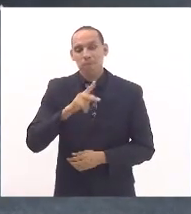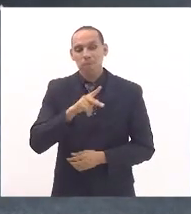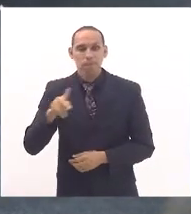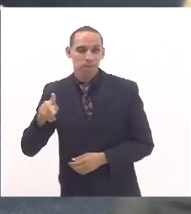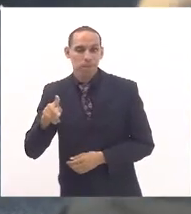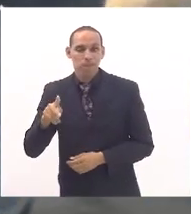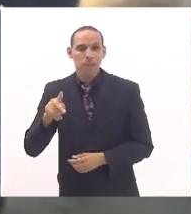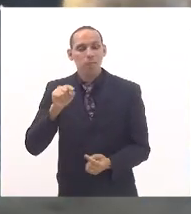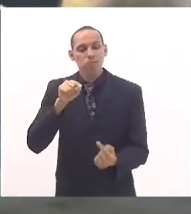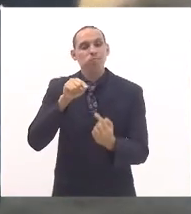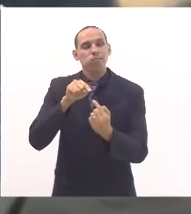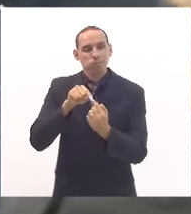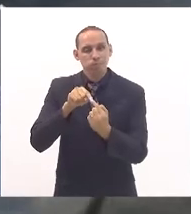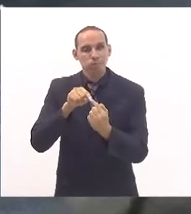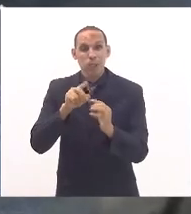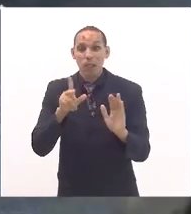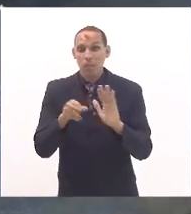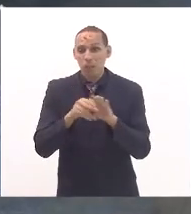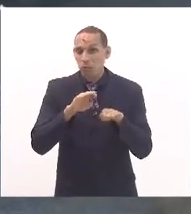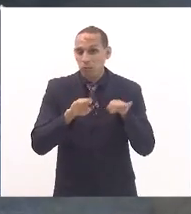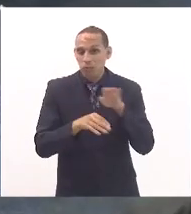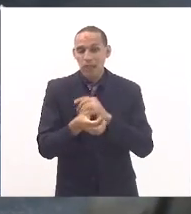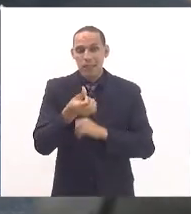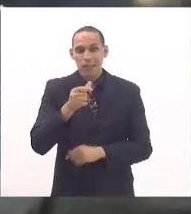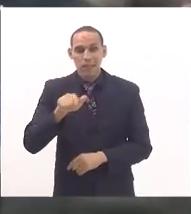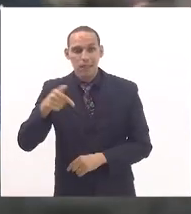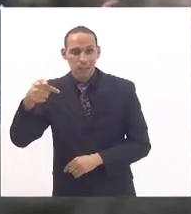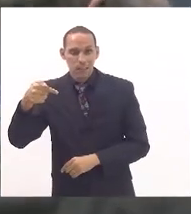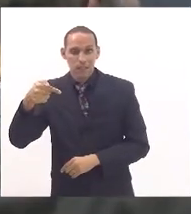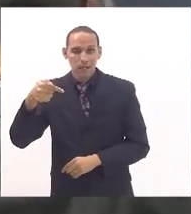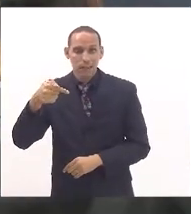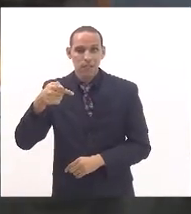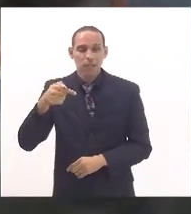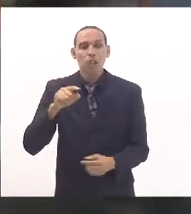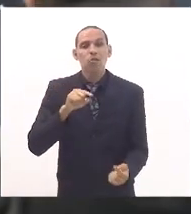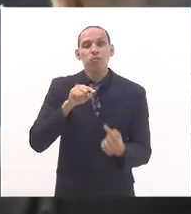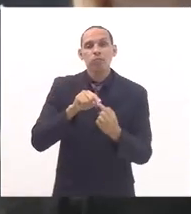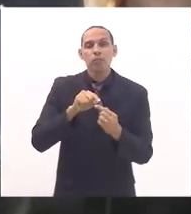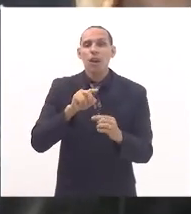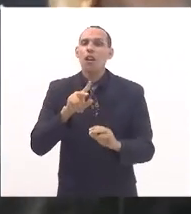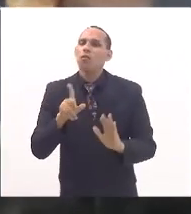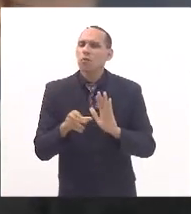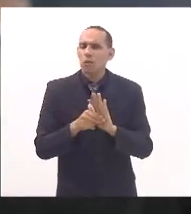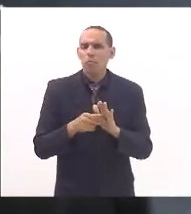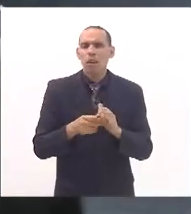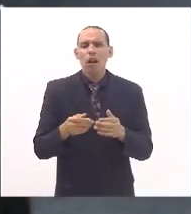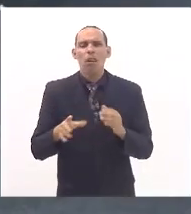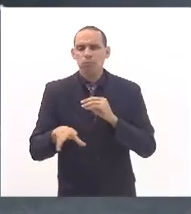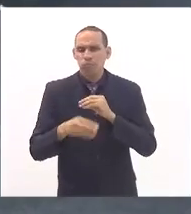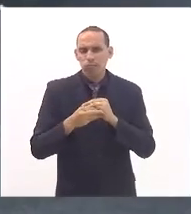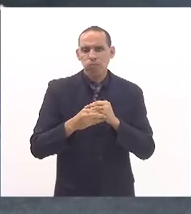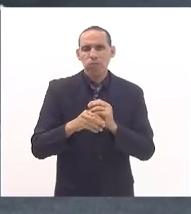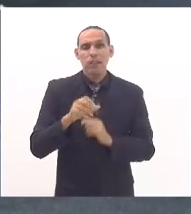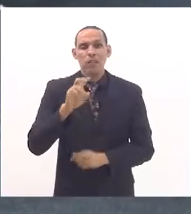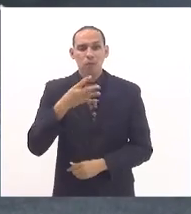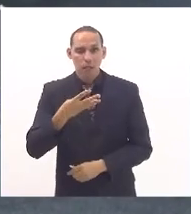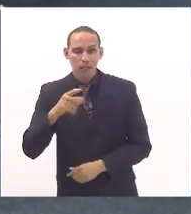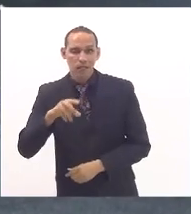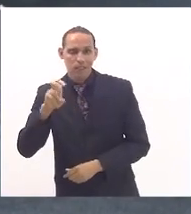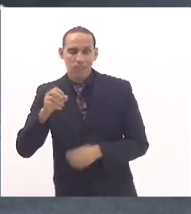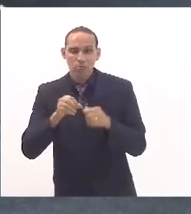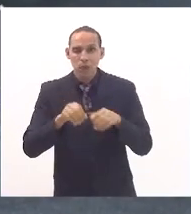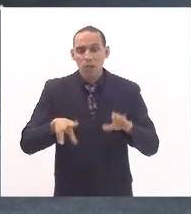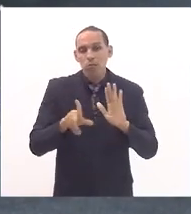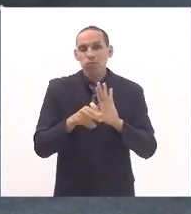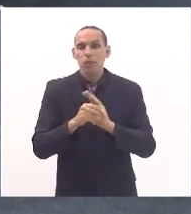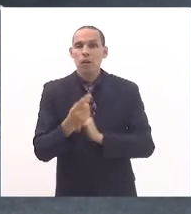presidente, o parecer é favorável com submenda às emendas 6 e 7, favorável com submenda aglutinativa às emendas 4 e 5, prejudicadas as